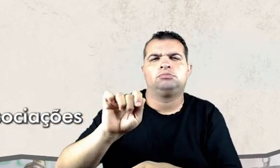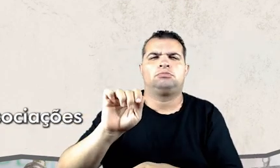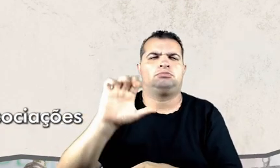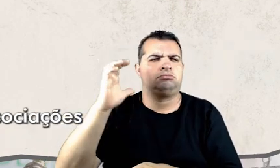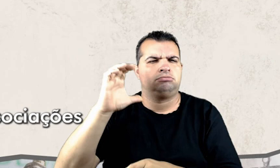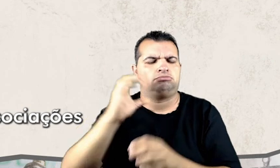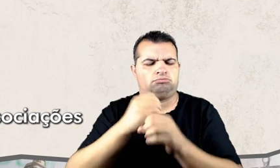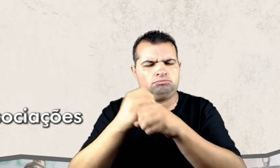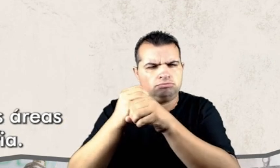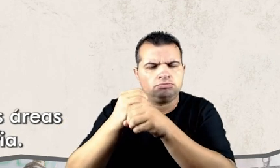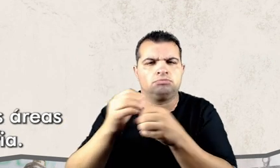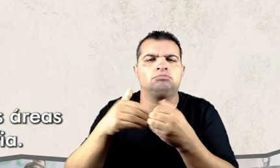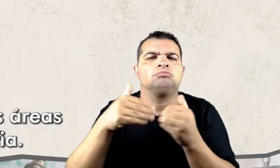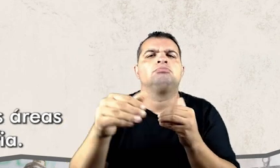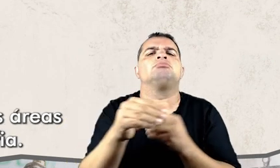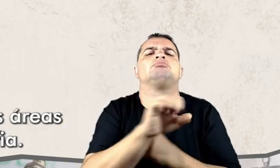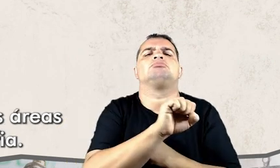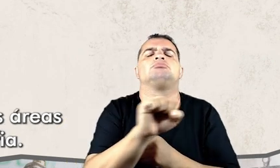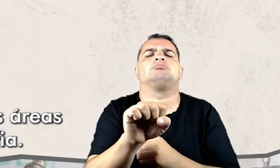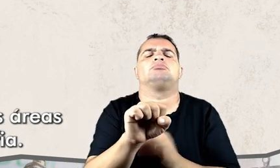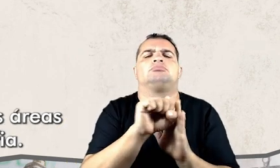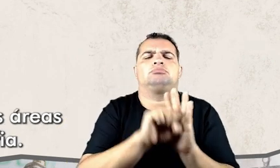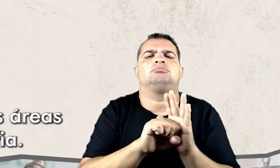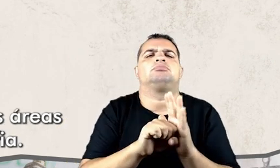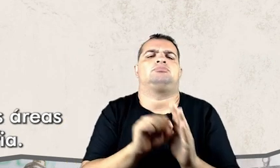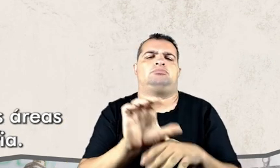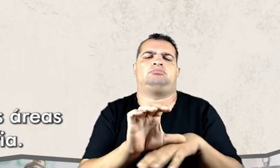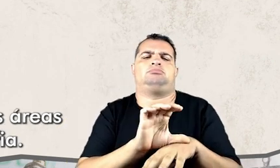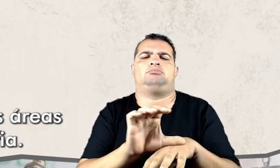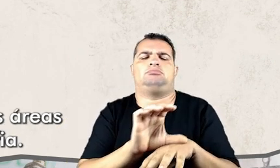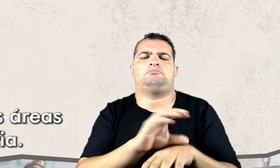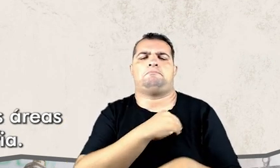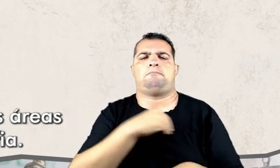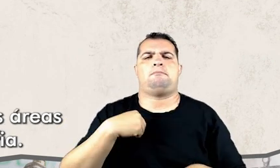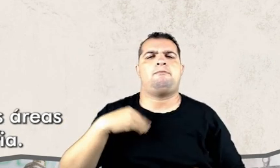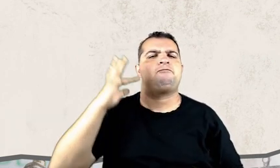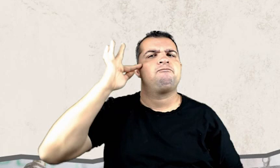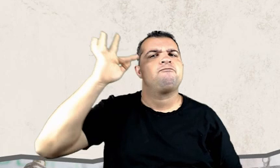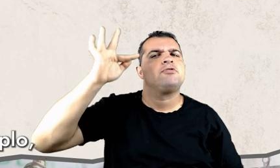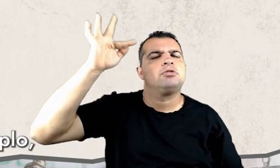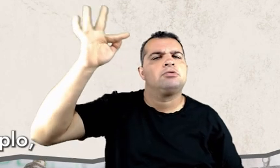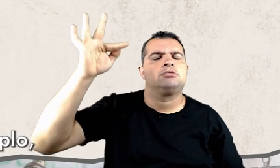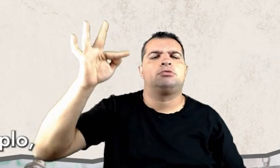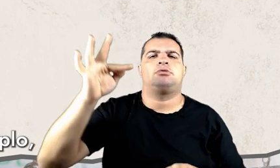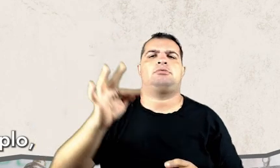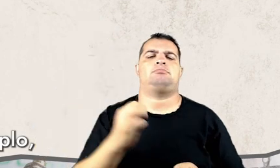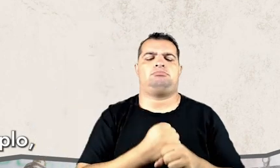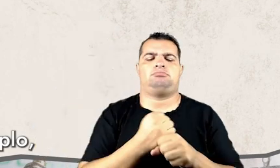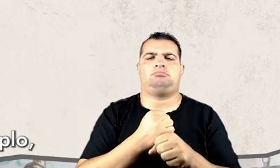associações e em laboratórios criados no início do século, em cursos nas áreas de medicina e depois filosofia. Na década